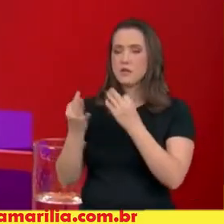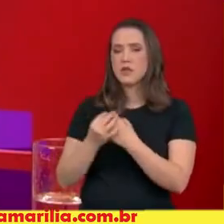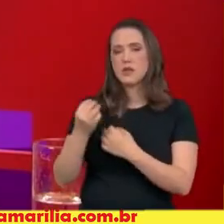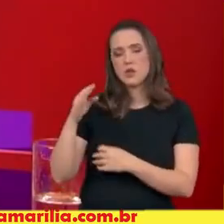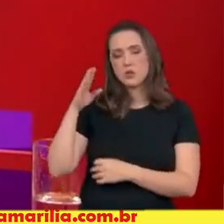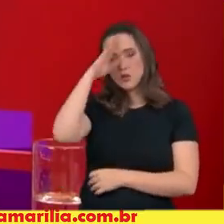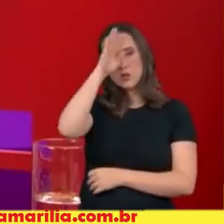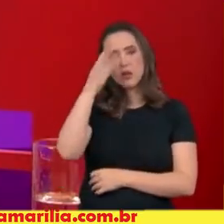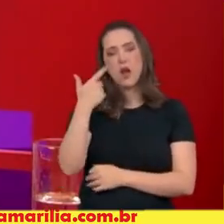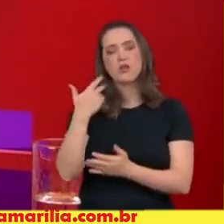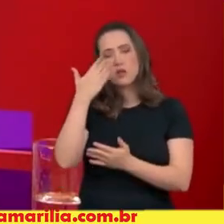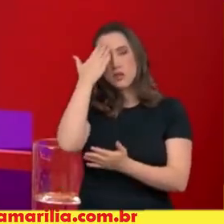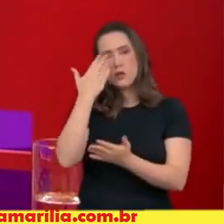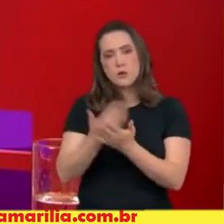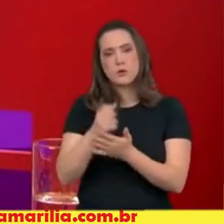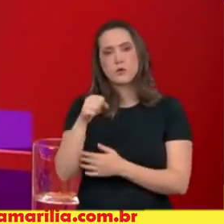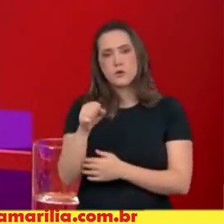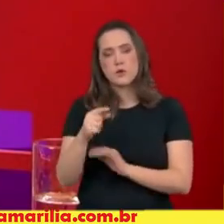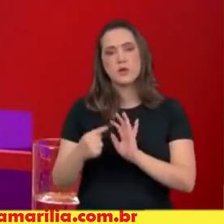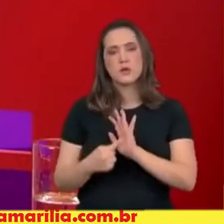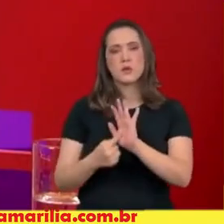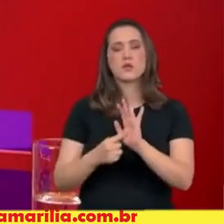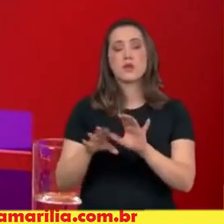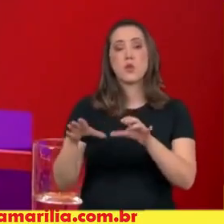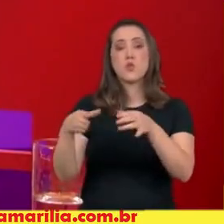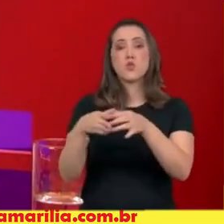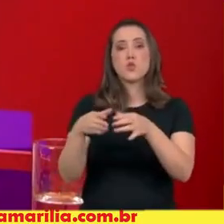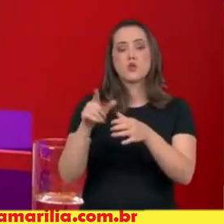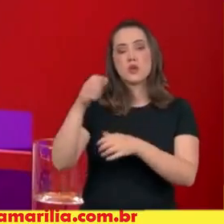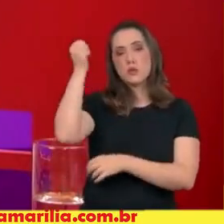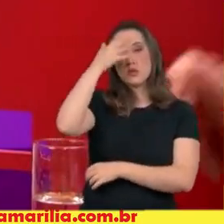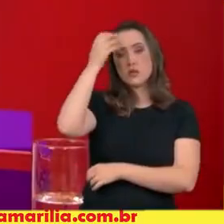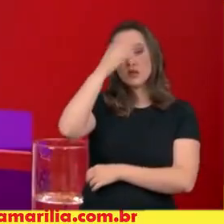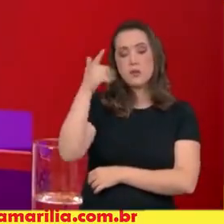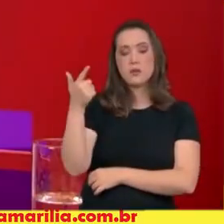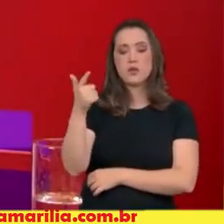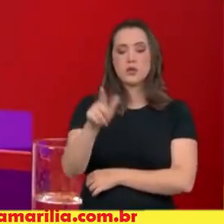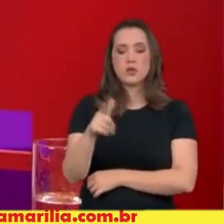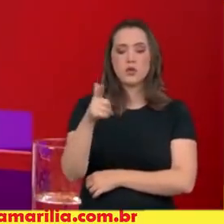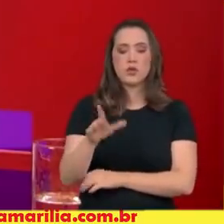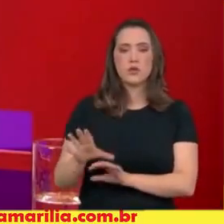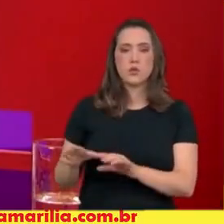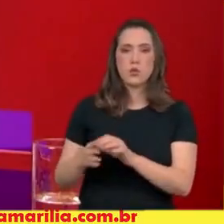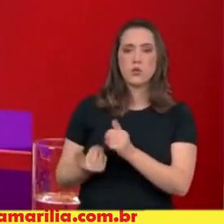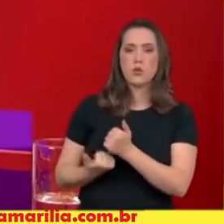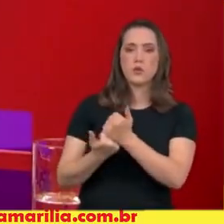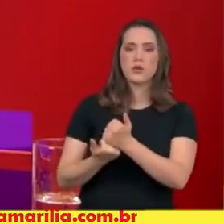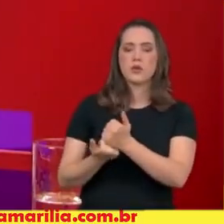de convencer algum agente no governo Trump a reproduzir esse discurso para a base e